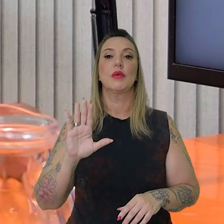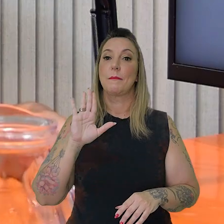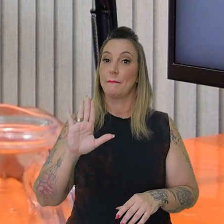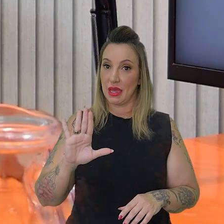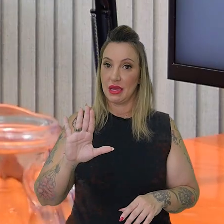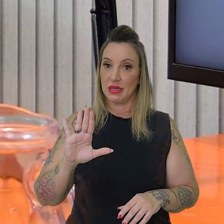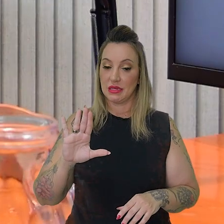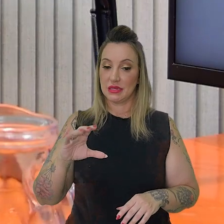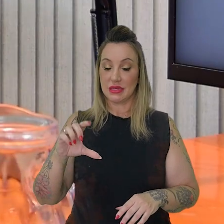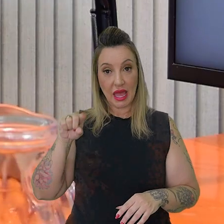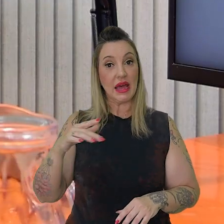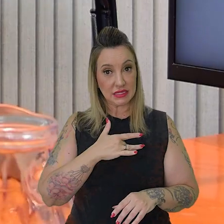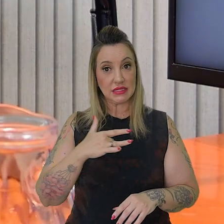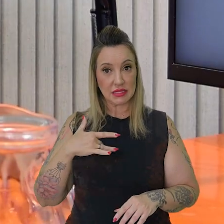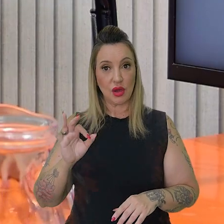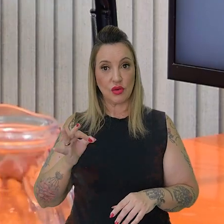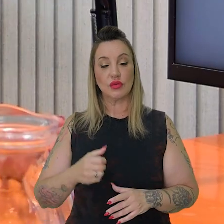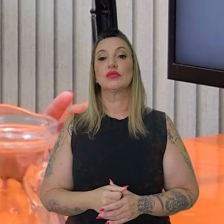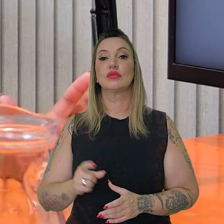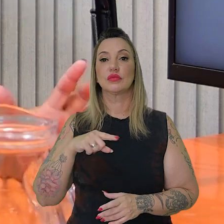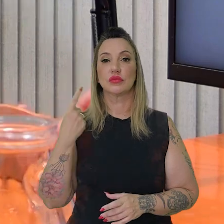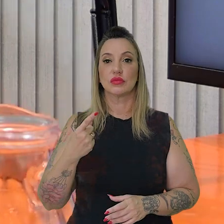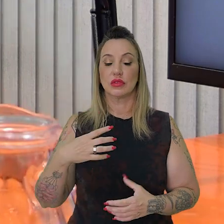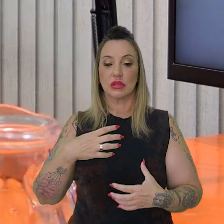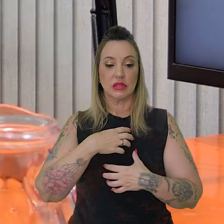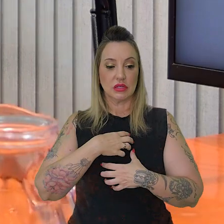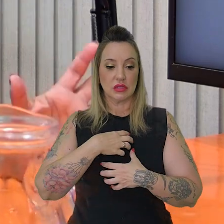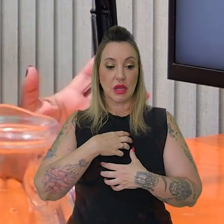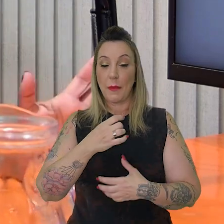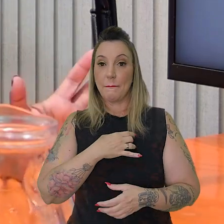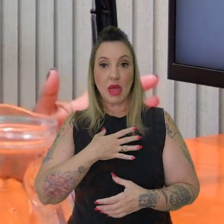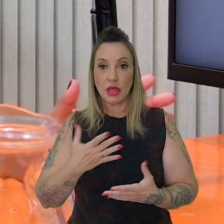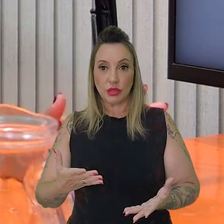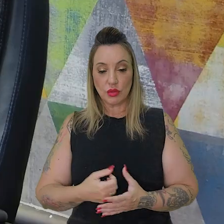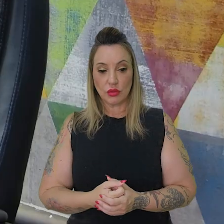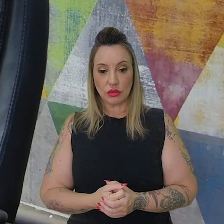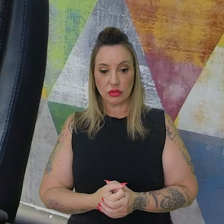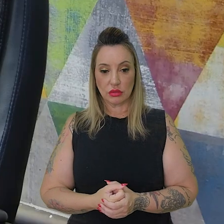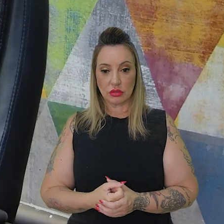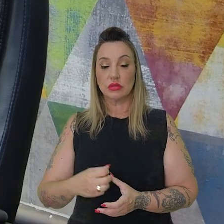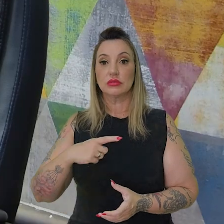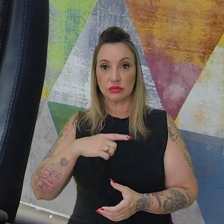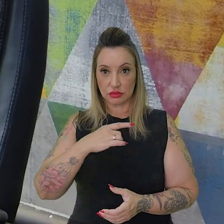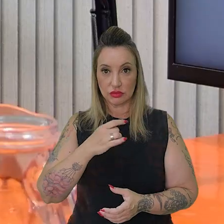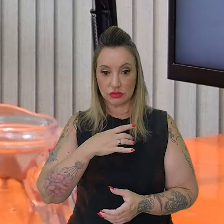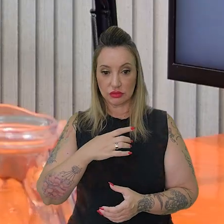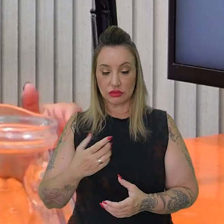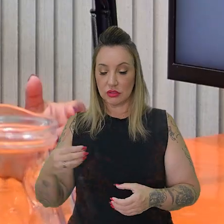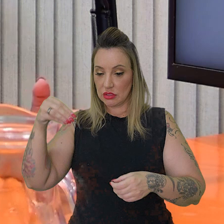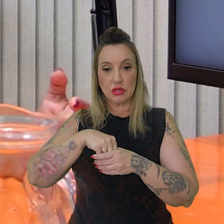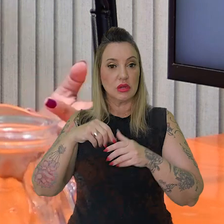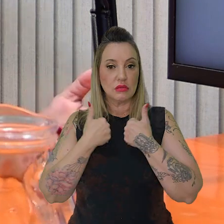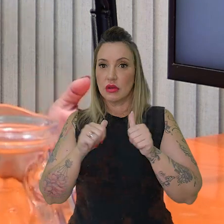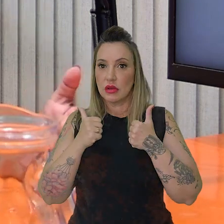que é uma questão de saúde mesmo Claro a nossa teve um ataque tive um ataque de pânico Ah é chegou tive eu tava dentro do ônibus